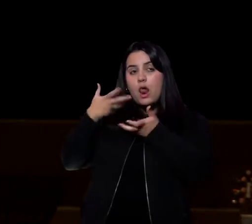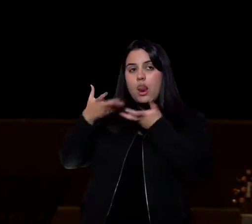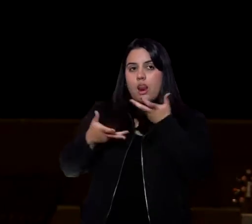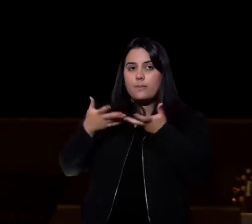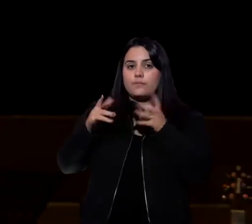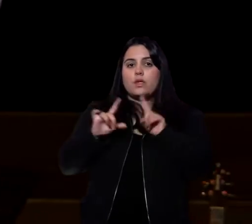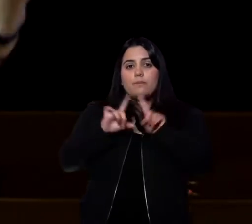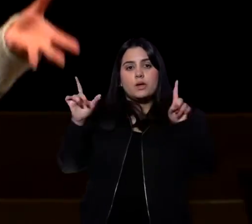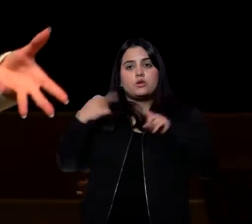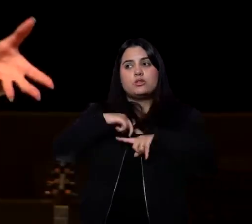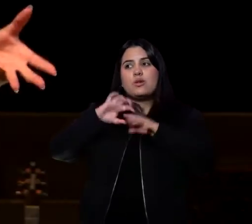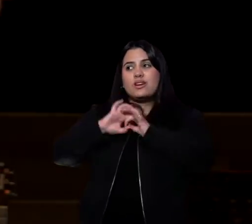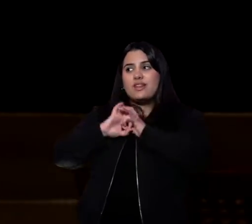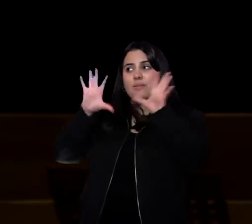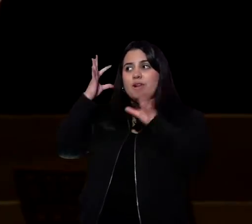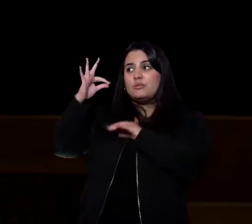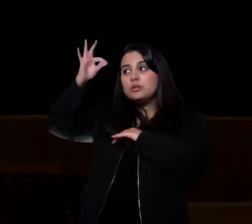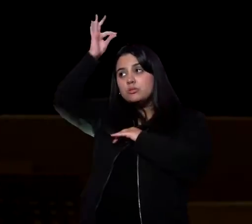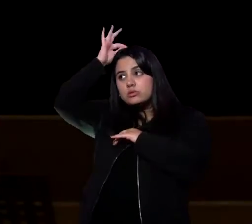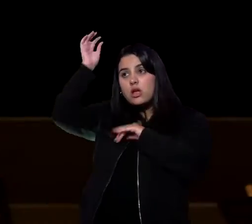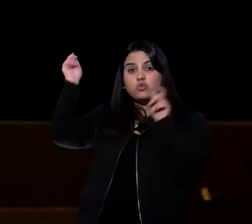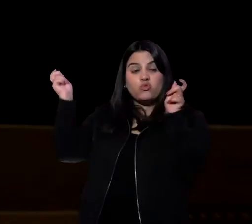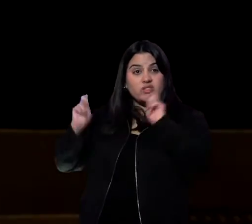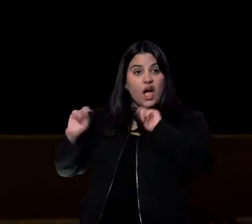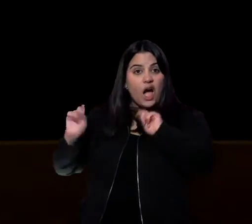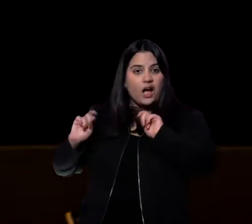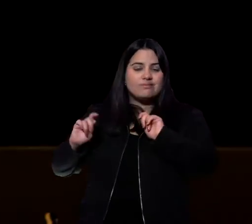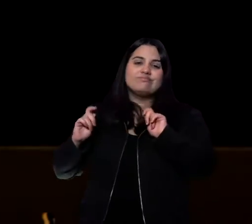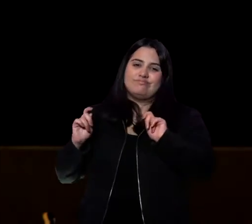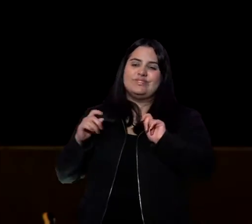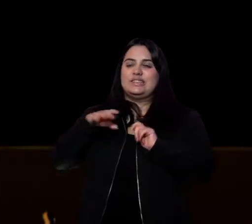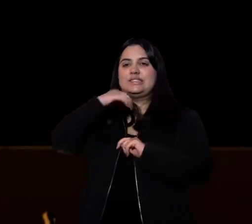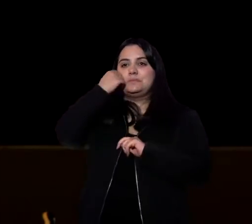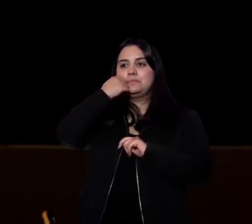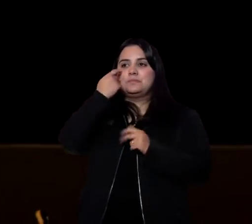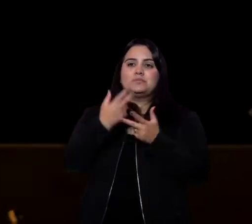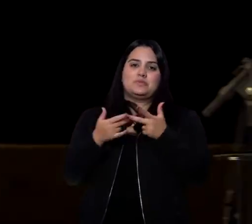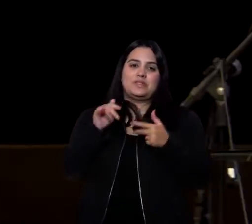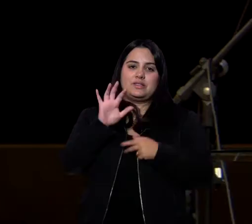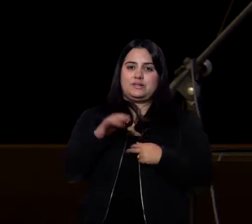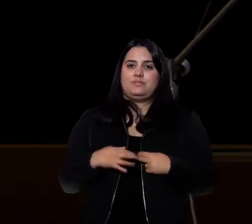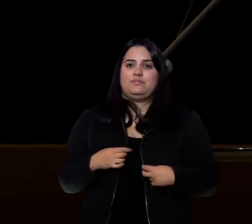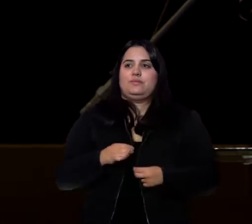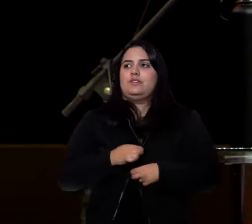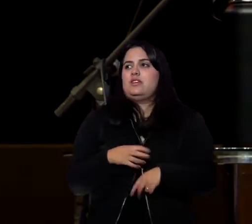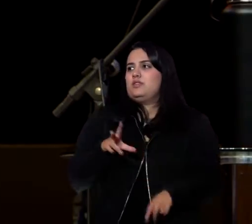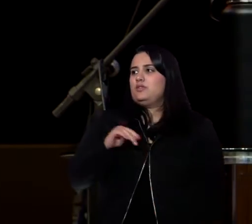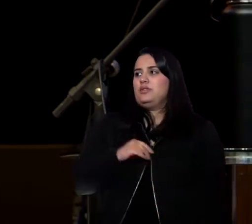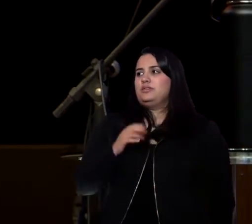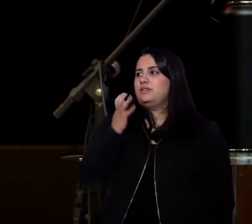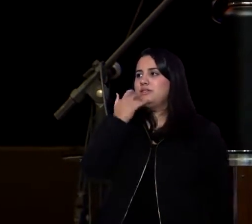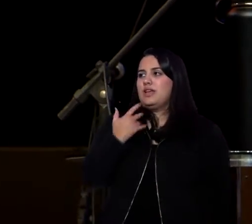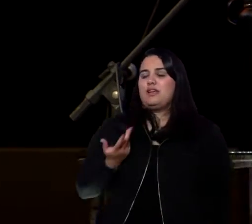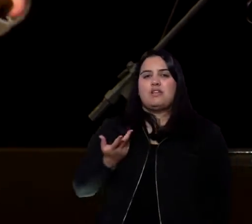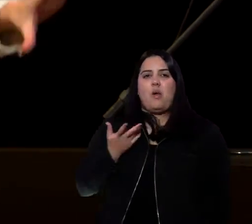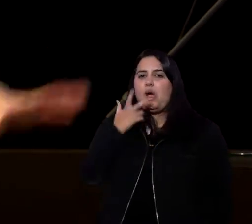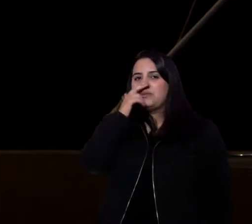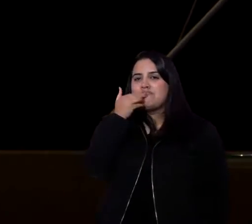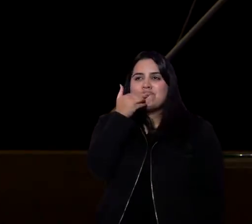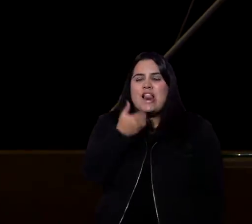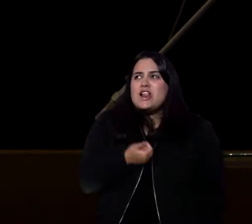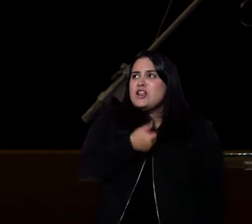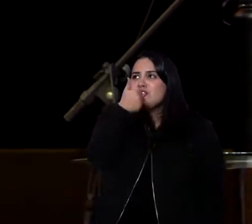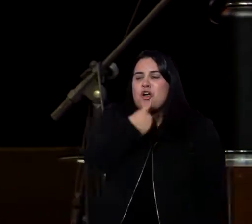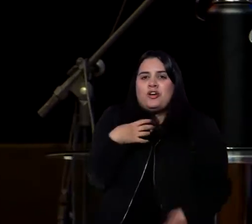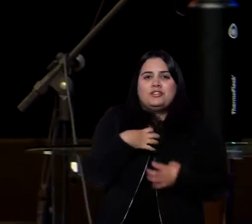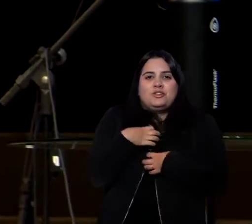Santo agir, a gente começa a viver esse tipo de coisa. Nossa, sério, gente, acho que é top sensações da vida,